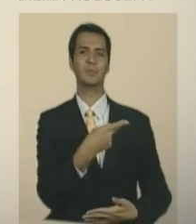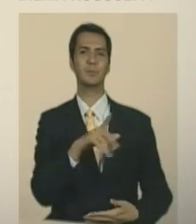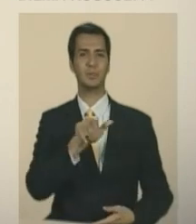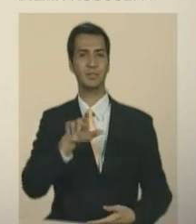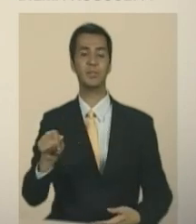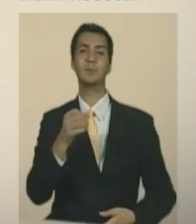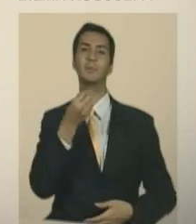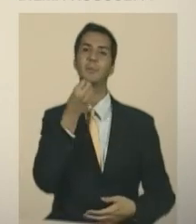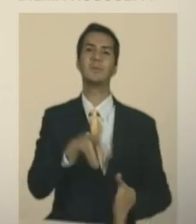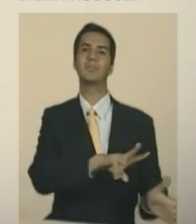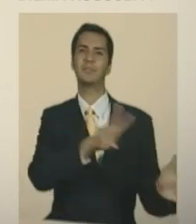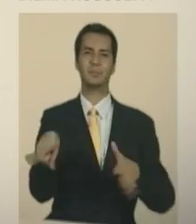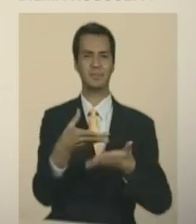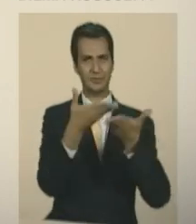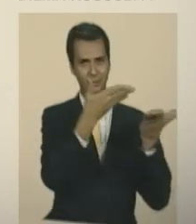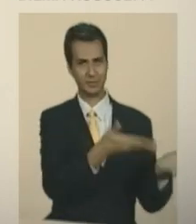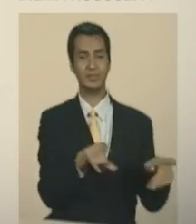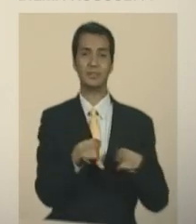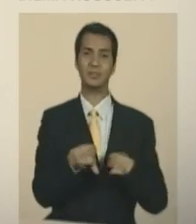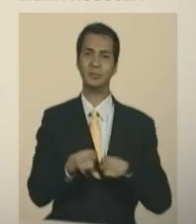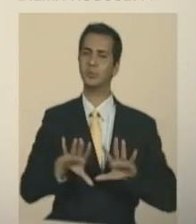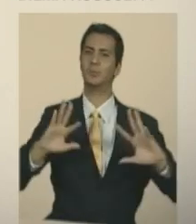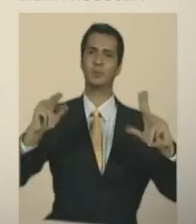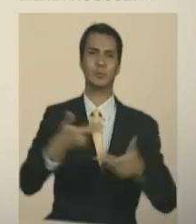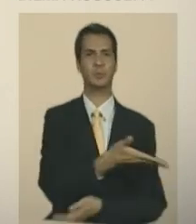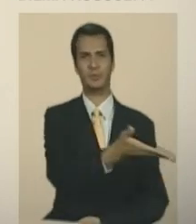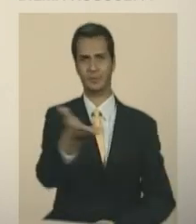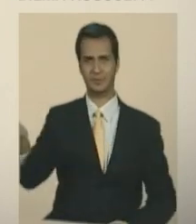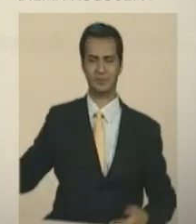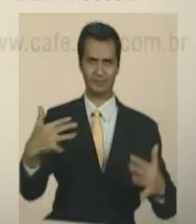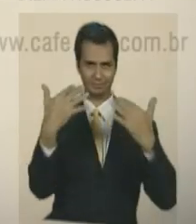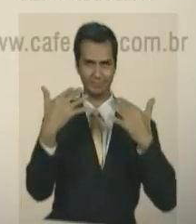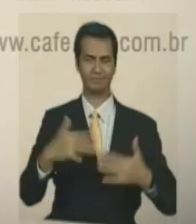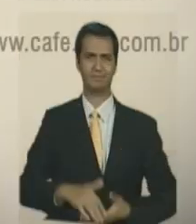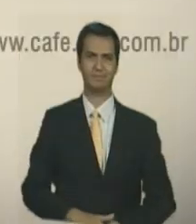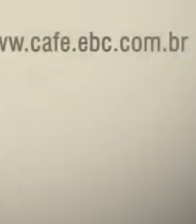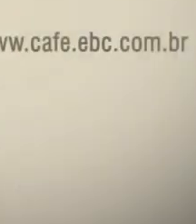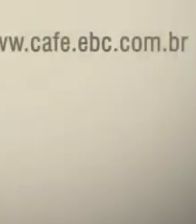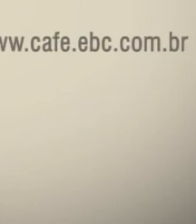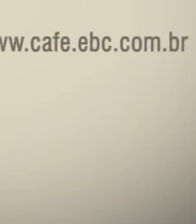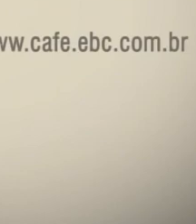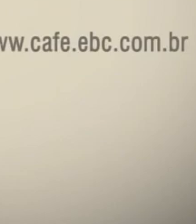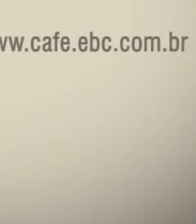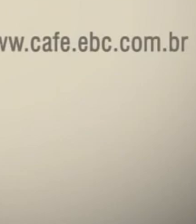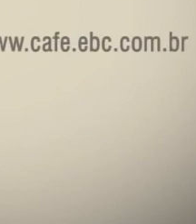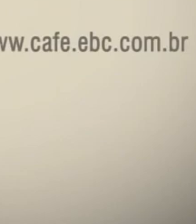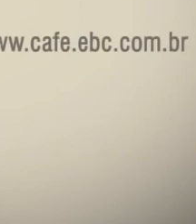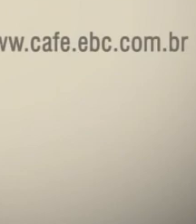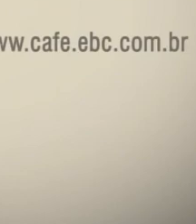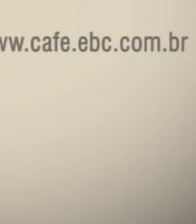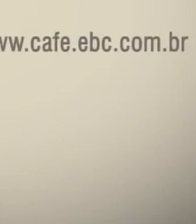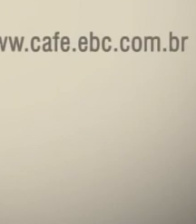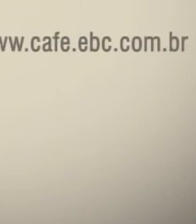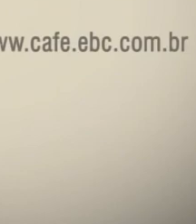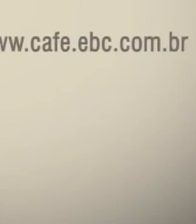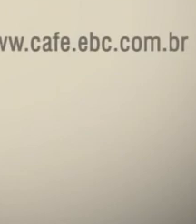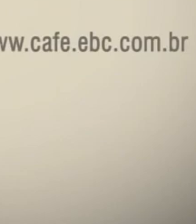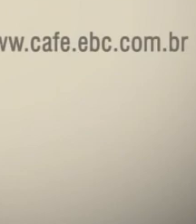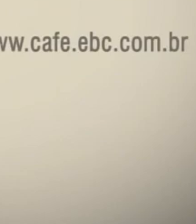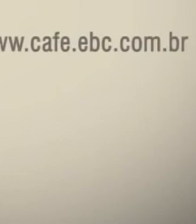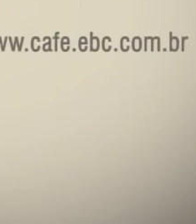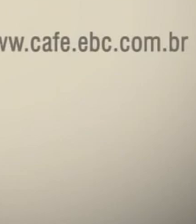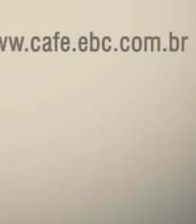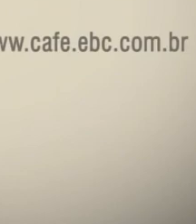Luciano e uma ótima semana para você e para todos os nossos ouvidos você que nos ouve pode acessar esse programa na internet